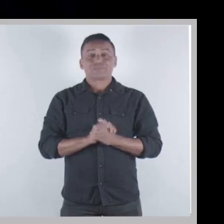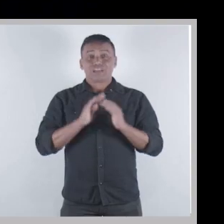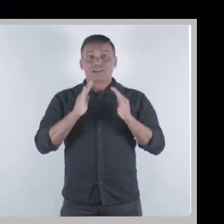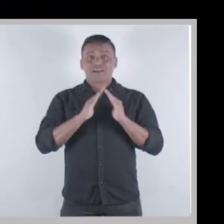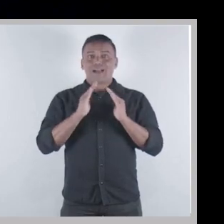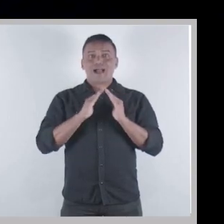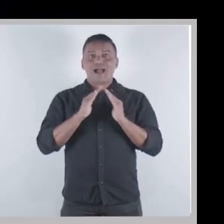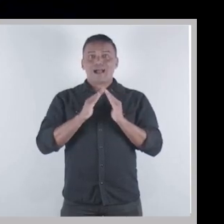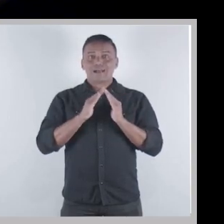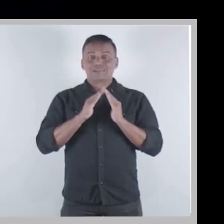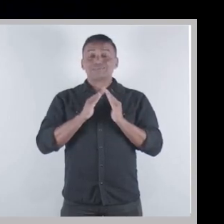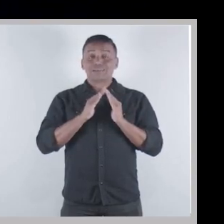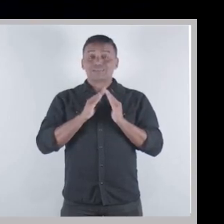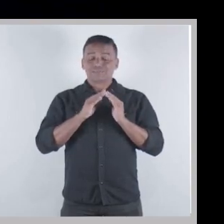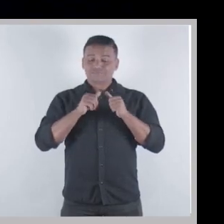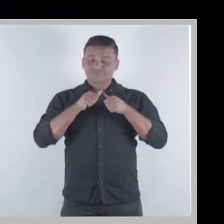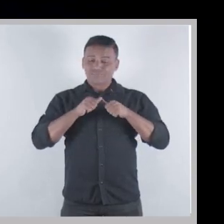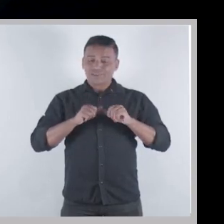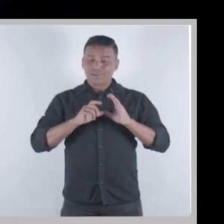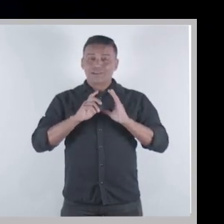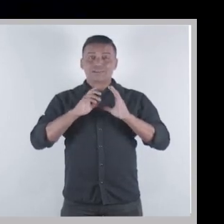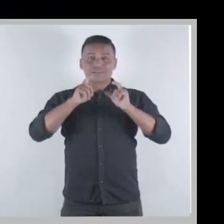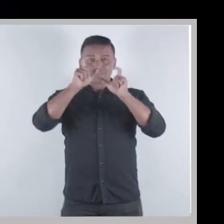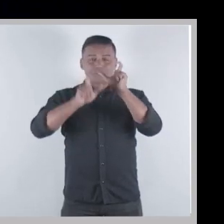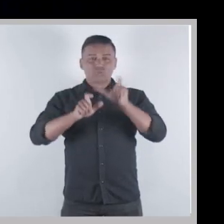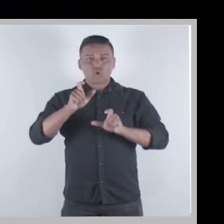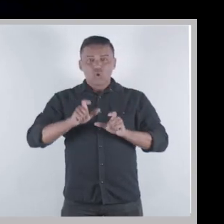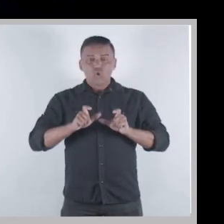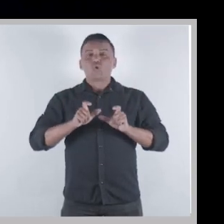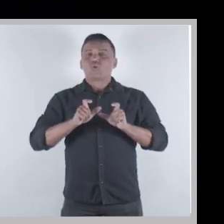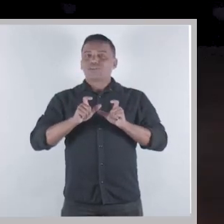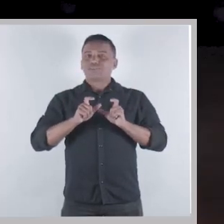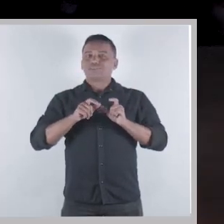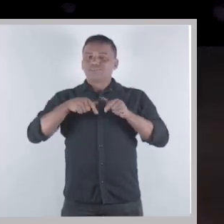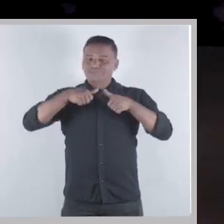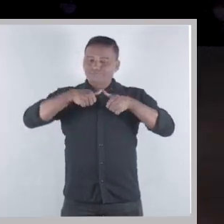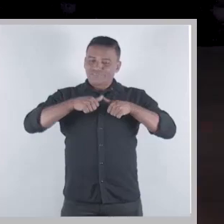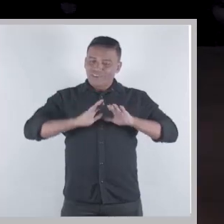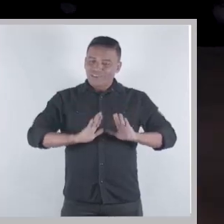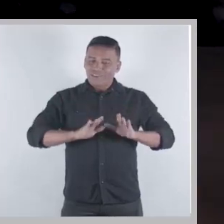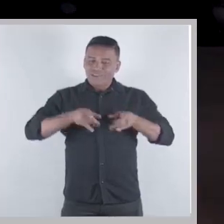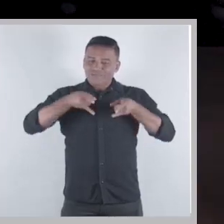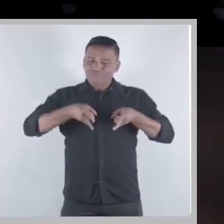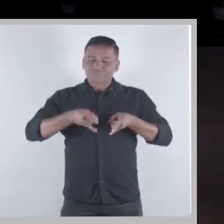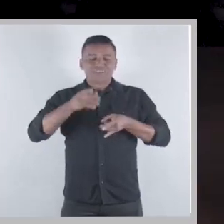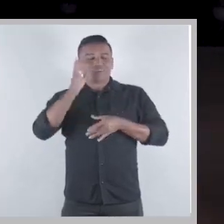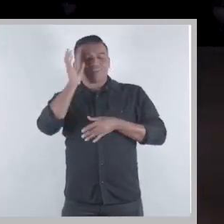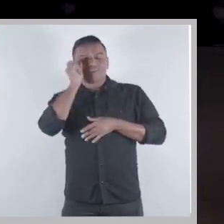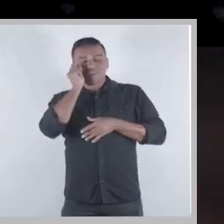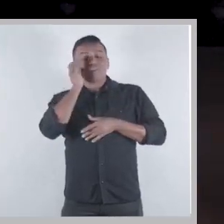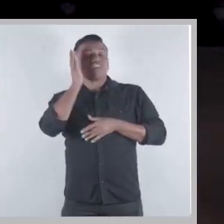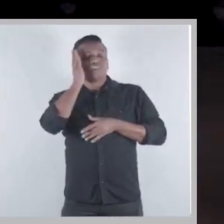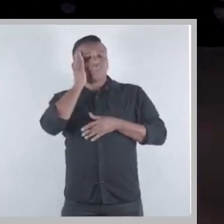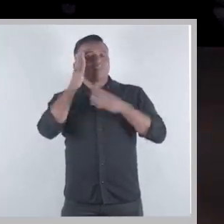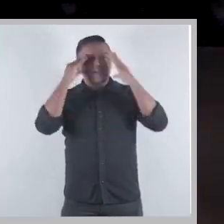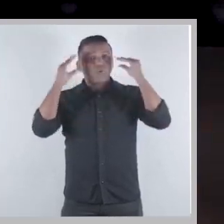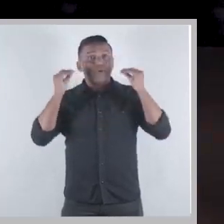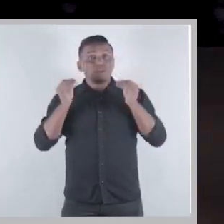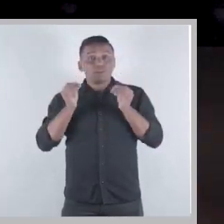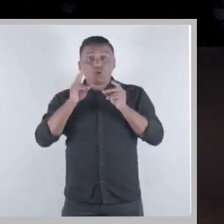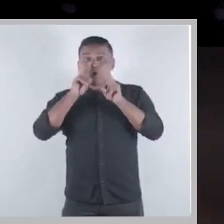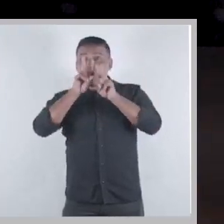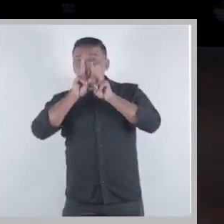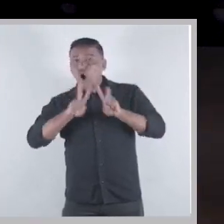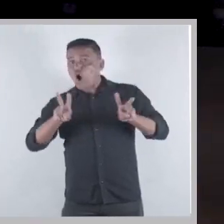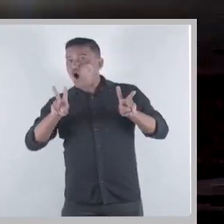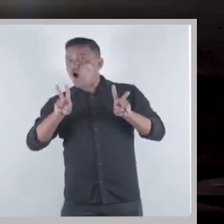Casas abrigam, acomodam, acolhem. Casas espiam, escondem, ocultam.